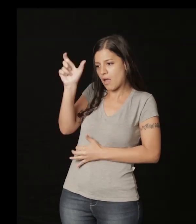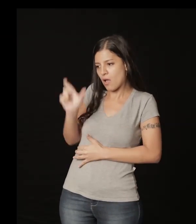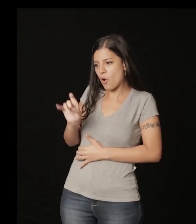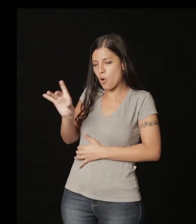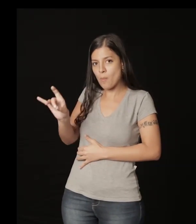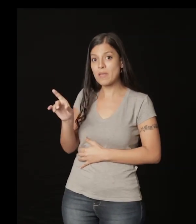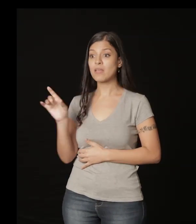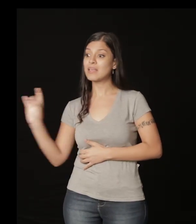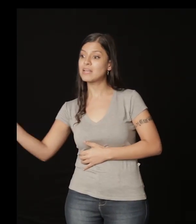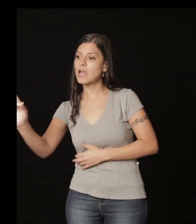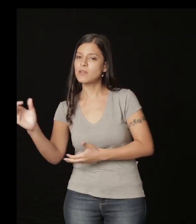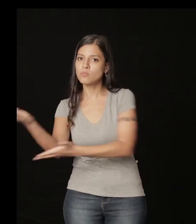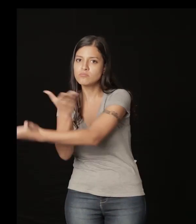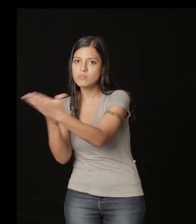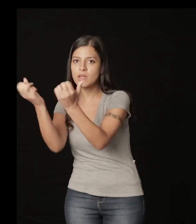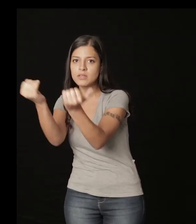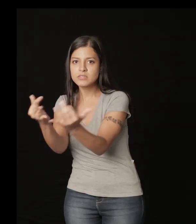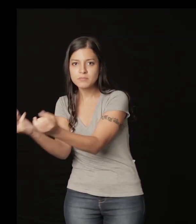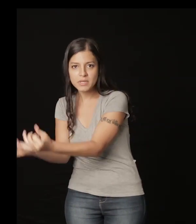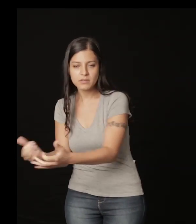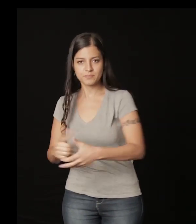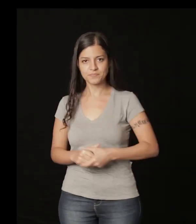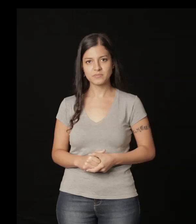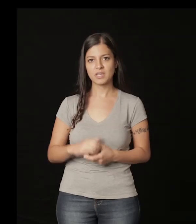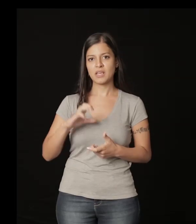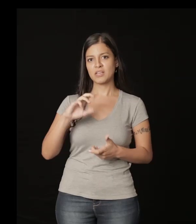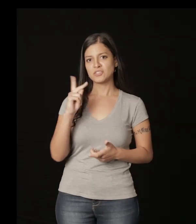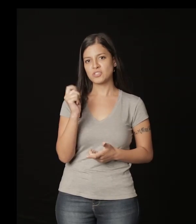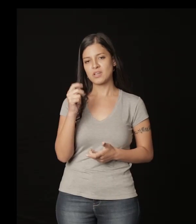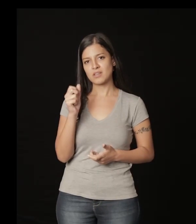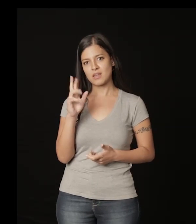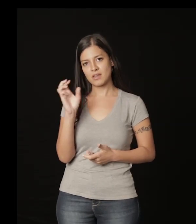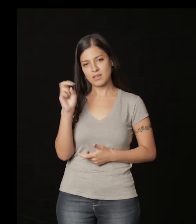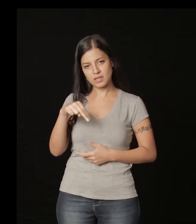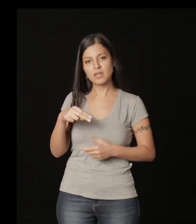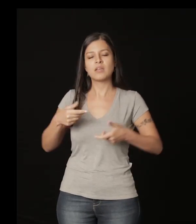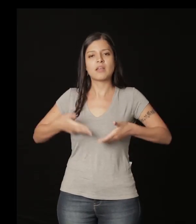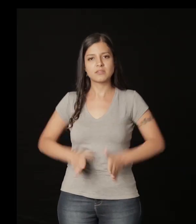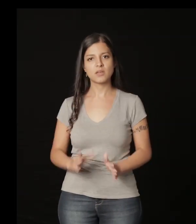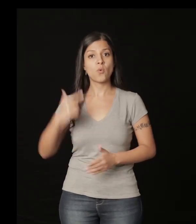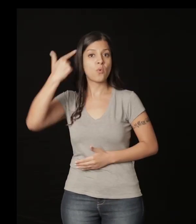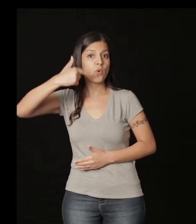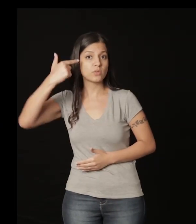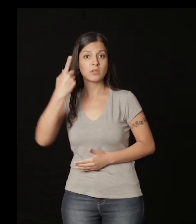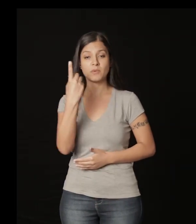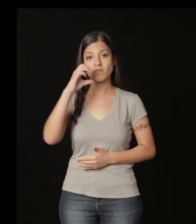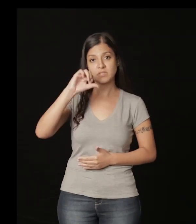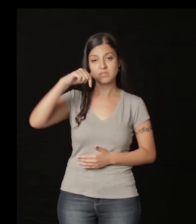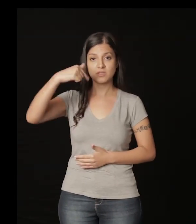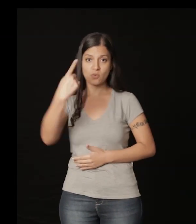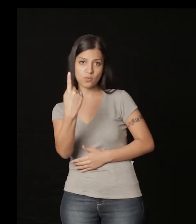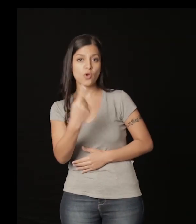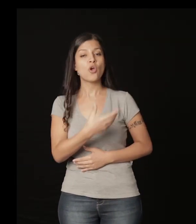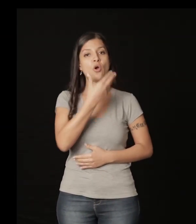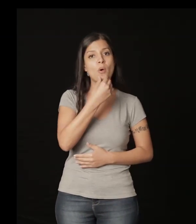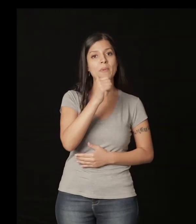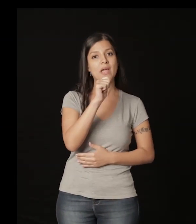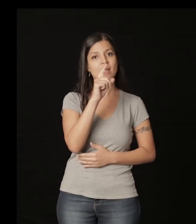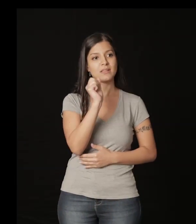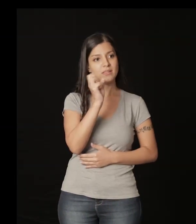para o homem e cada homem a si mesmo. Bom, Oliver Shanarin nasceu em 1971 em Londres e o